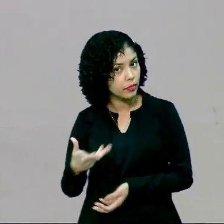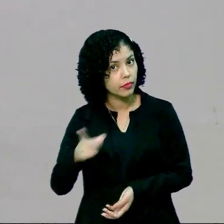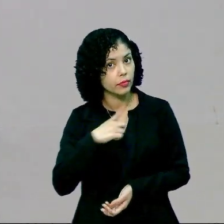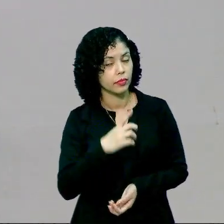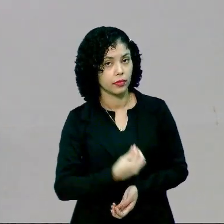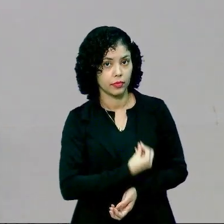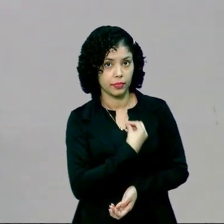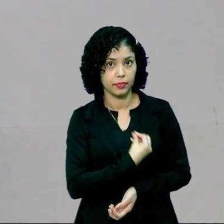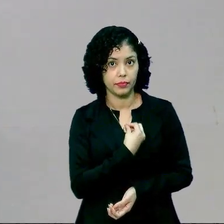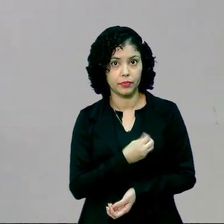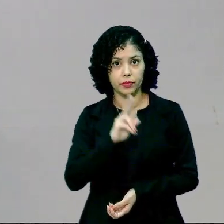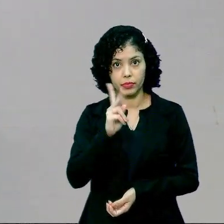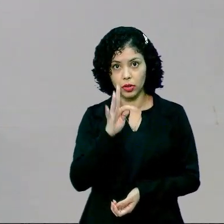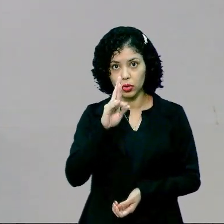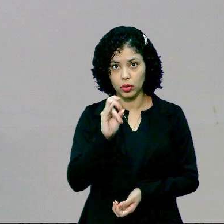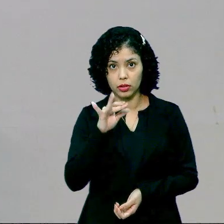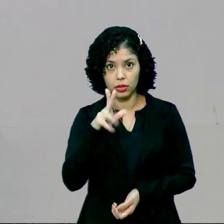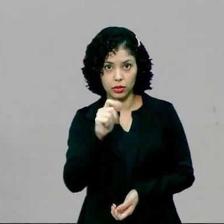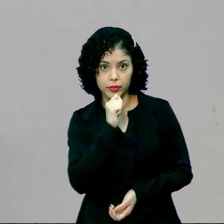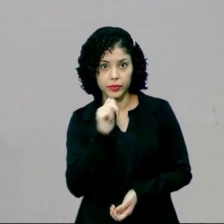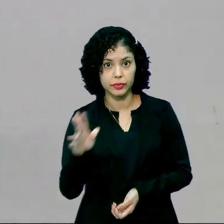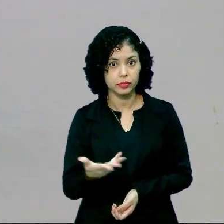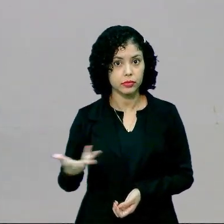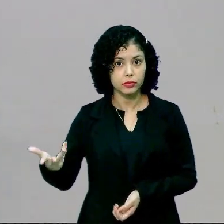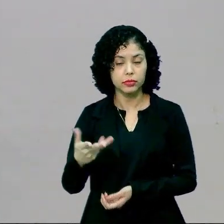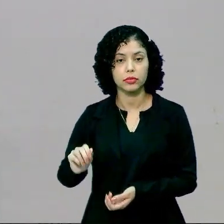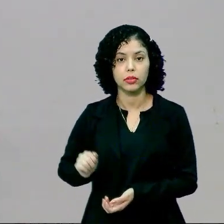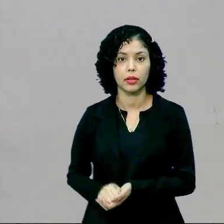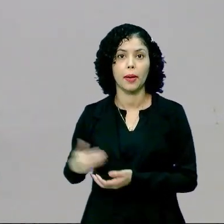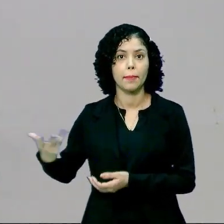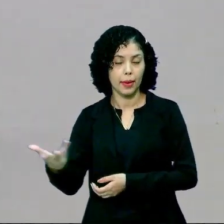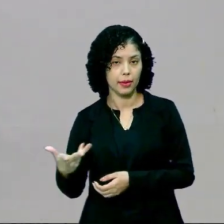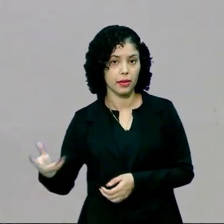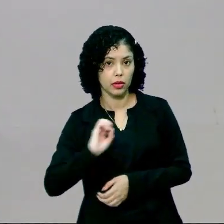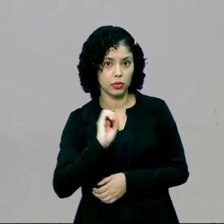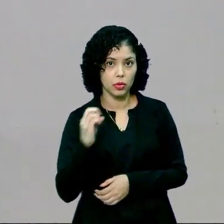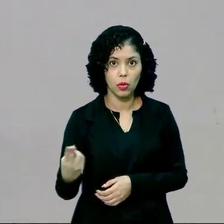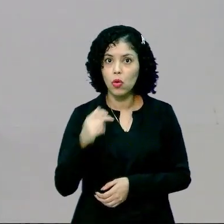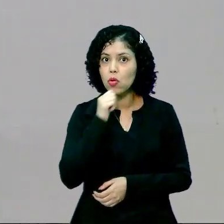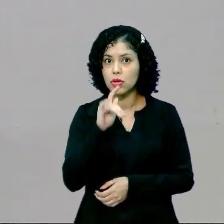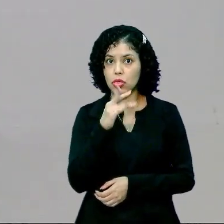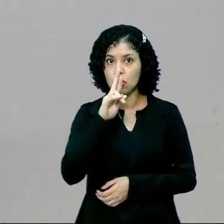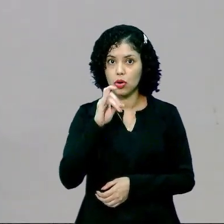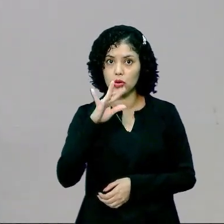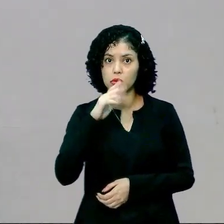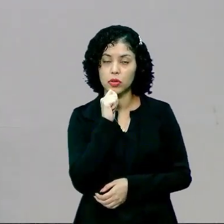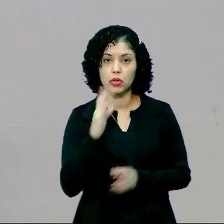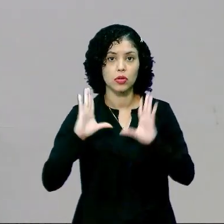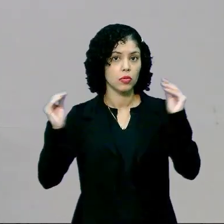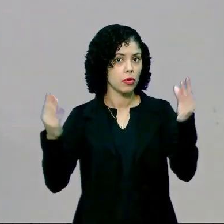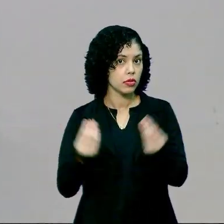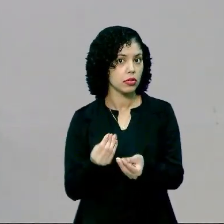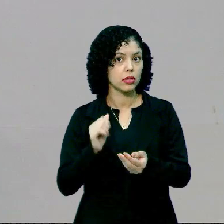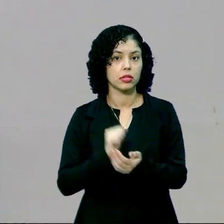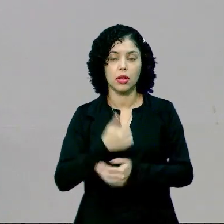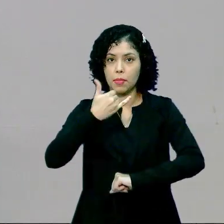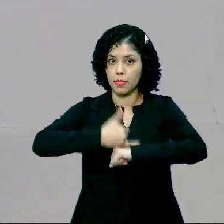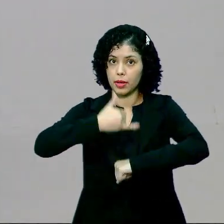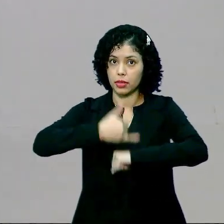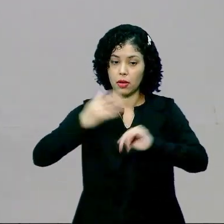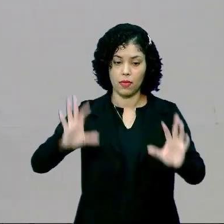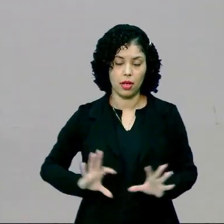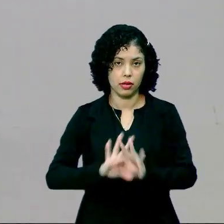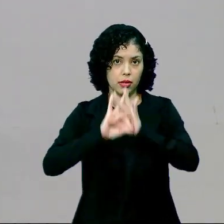ela vai ter a presença da hidroxila tanto que a base nós chamamos de bases ou hidróxidos substâncias que são metais